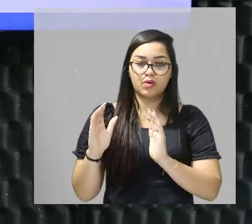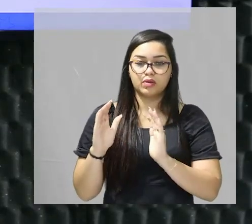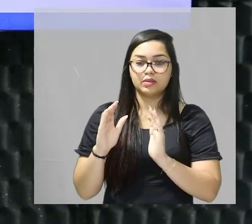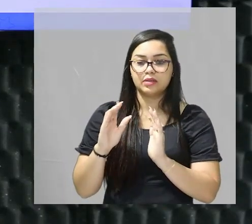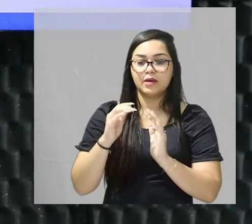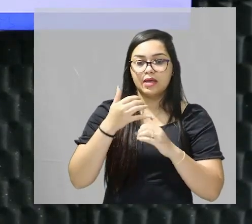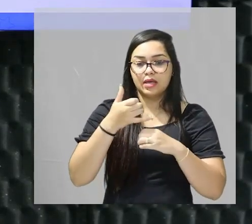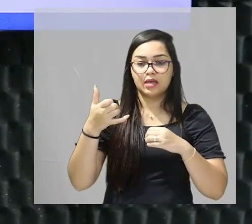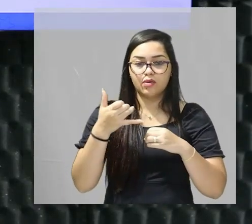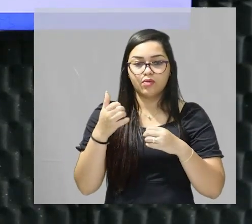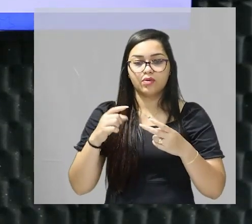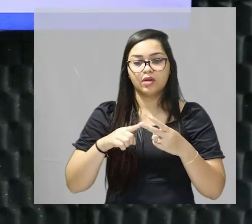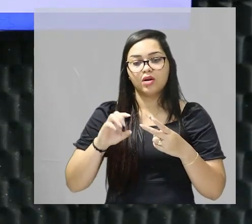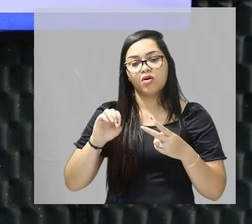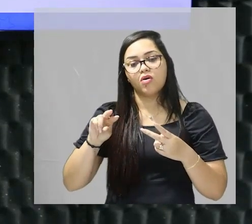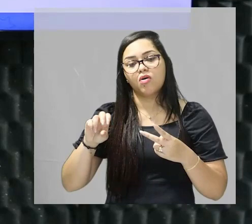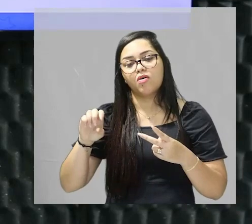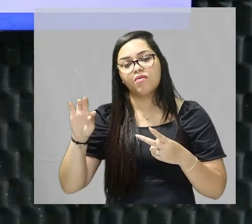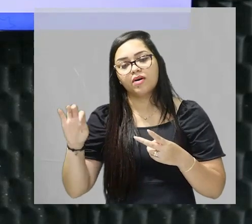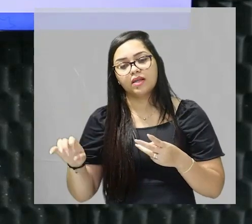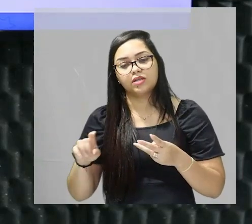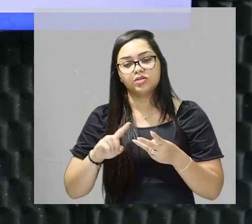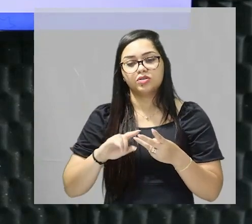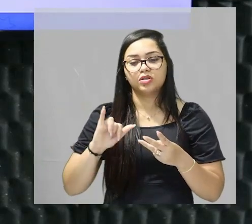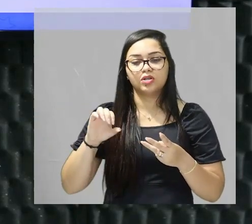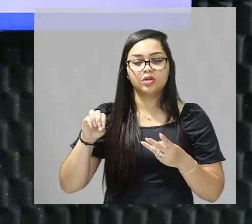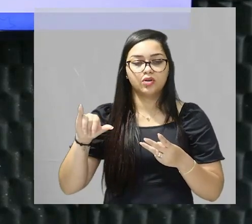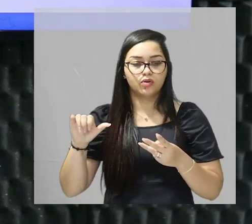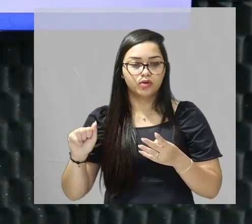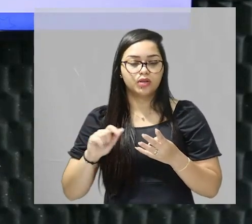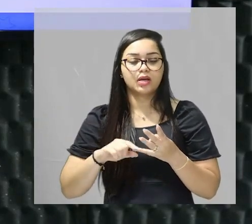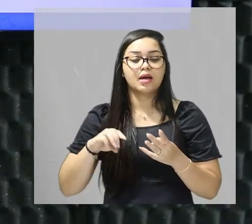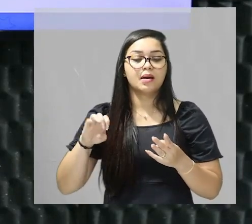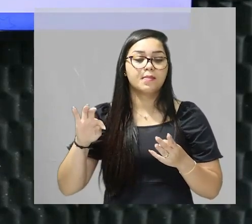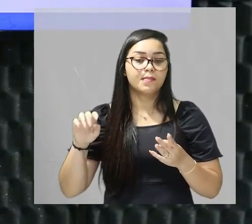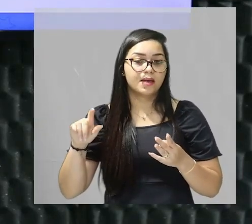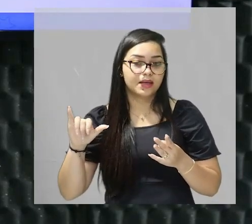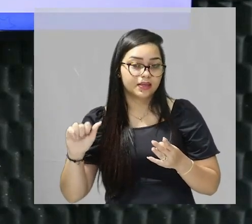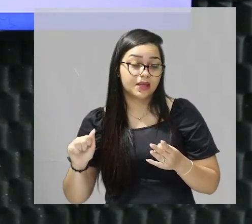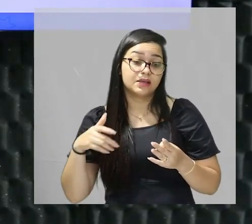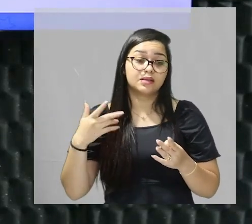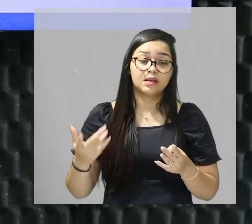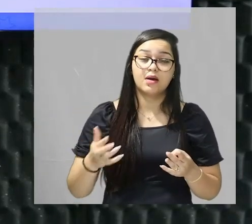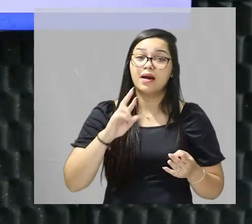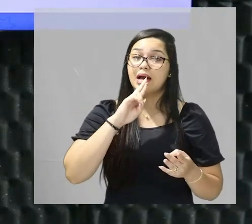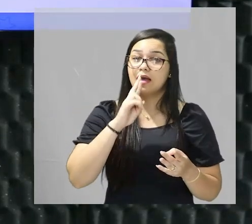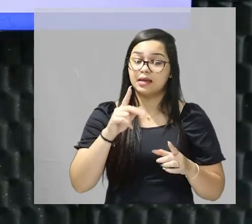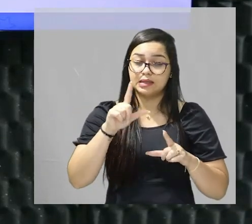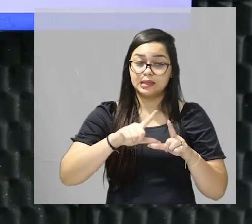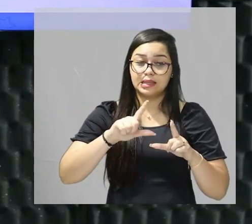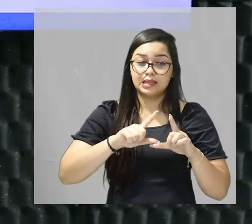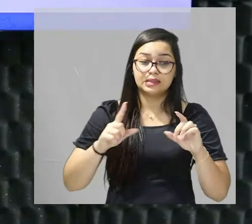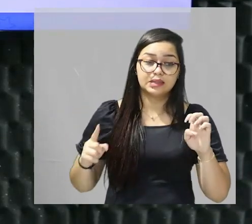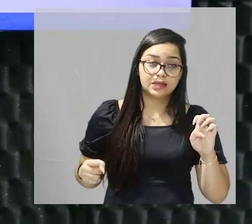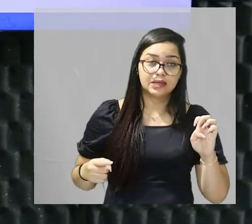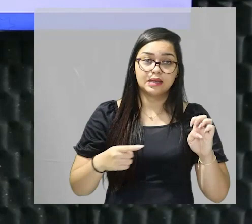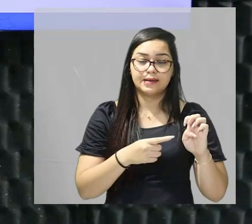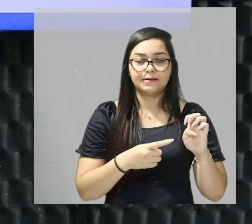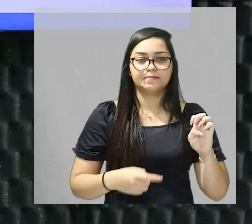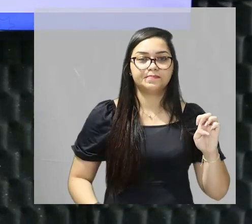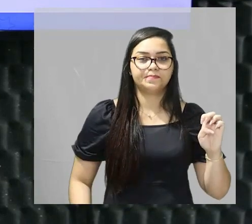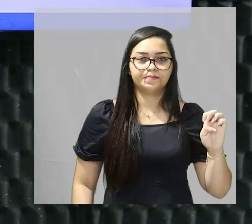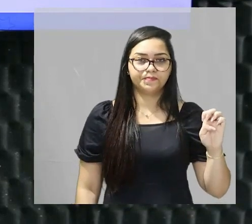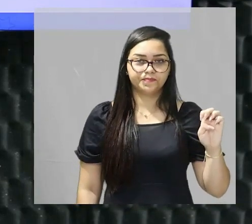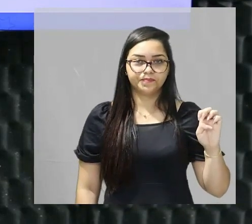iônica covalente, iônica metálica. Então, a alternativa correta, a letra é iônica covalente,